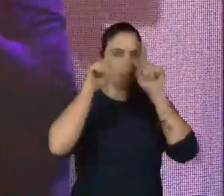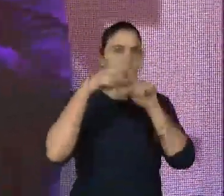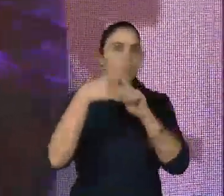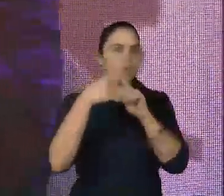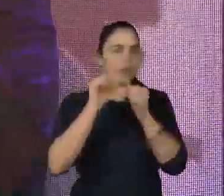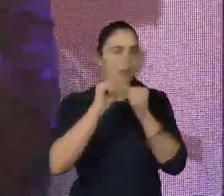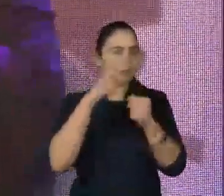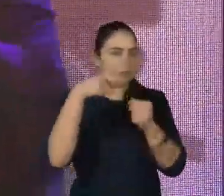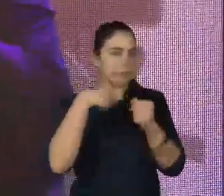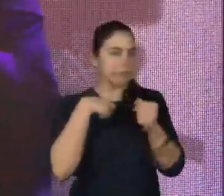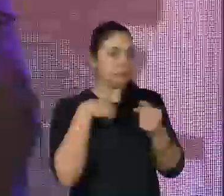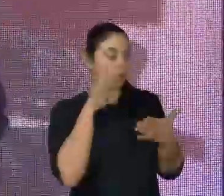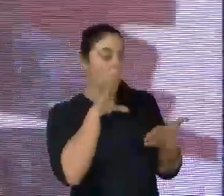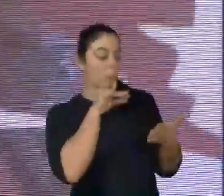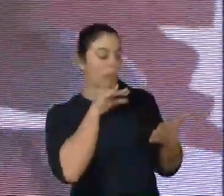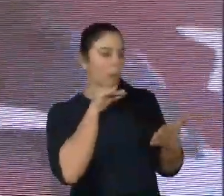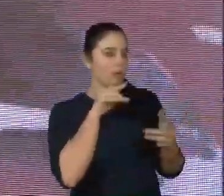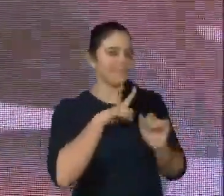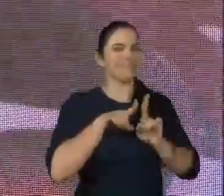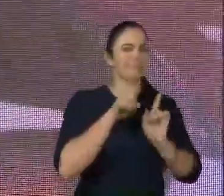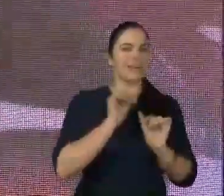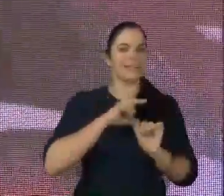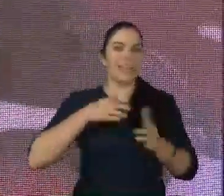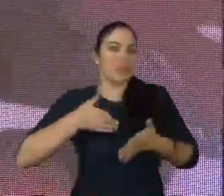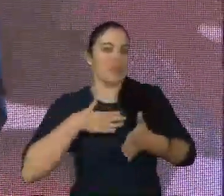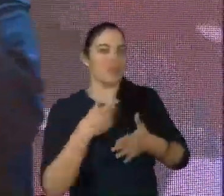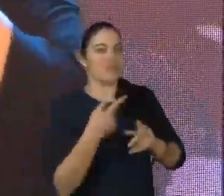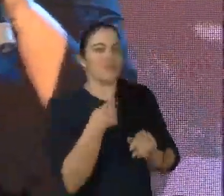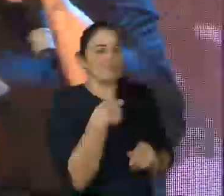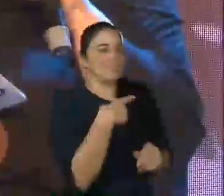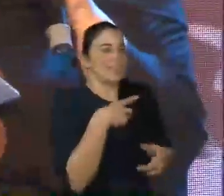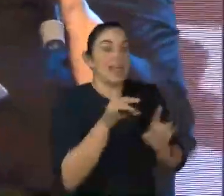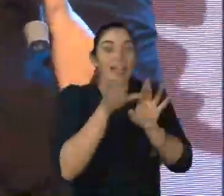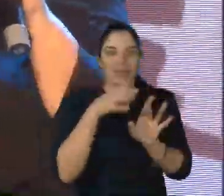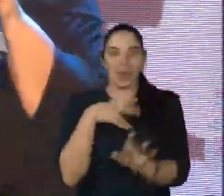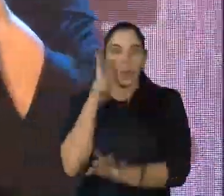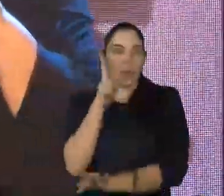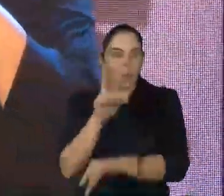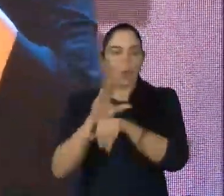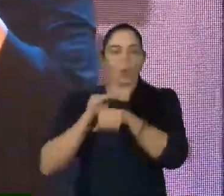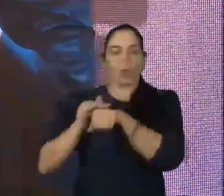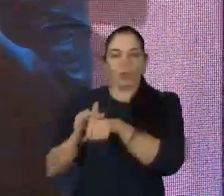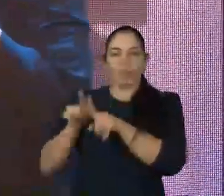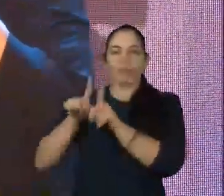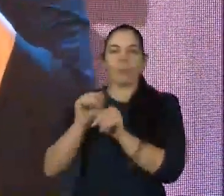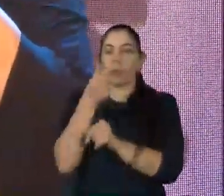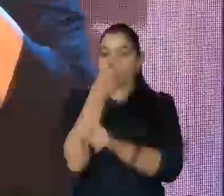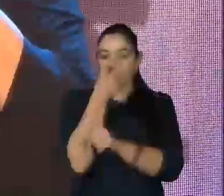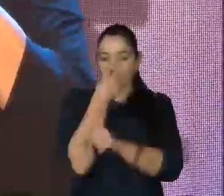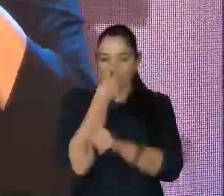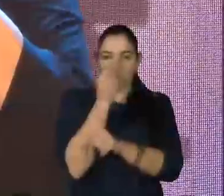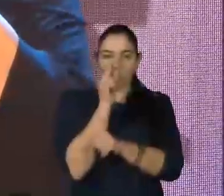uma colinha aqui caso eu precise, mas aqui para o painel eu não precisaria do óculos. Tenho olhos castanhos, tenho um nariz